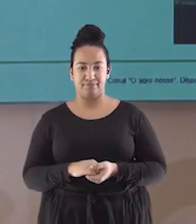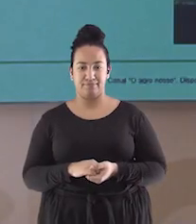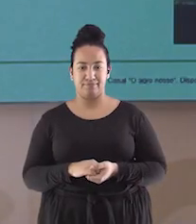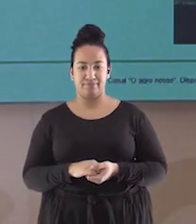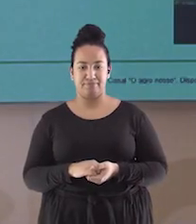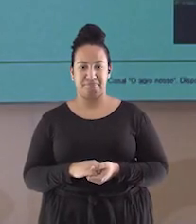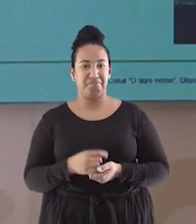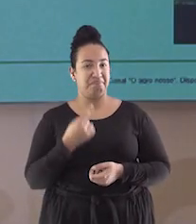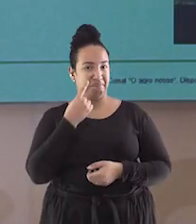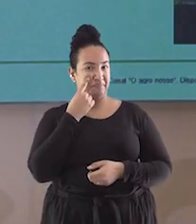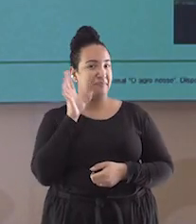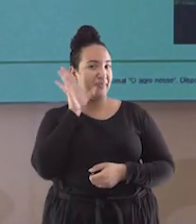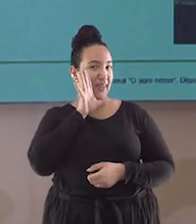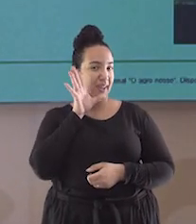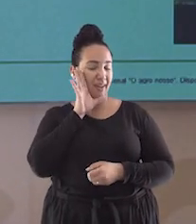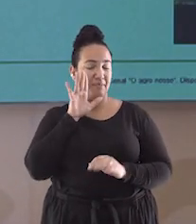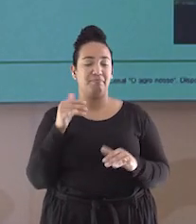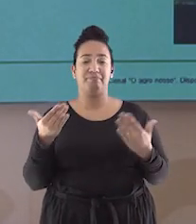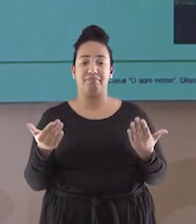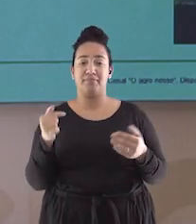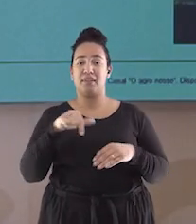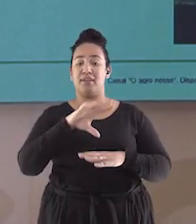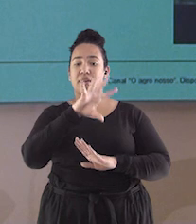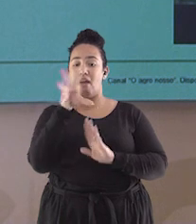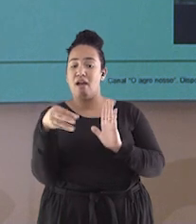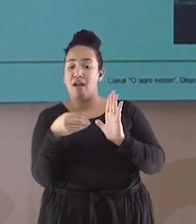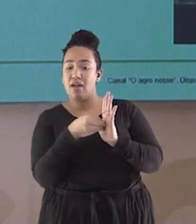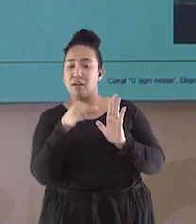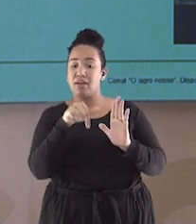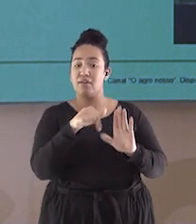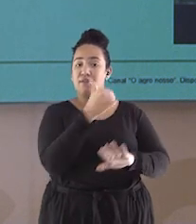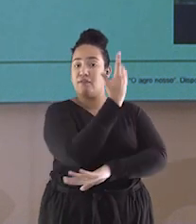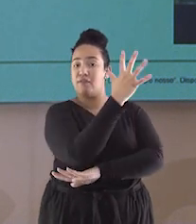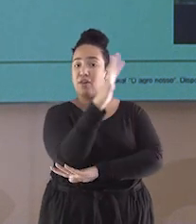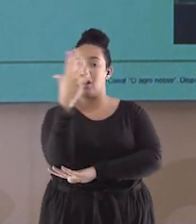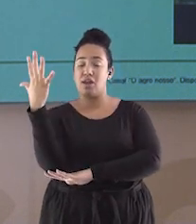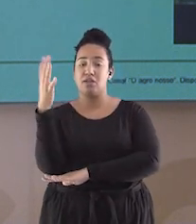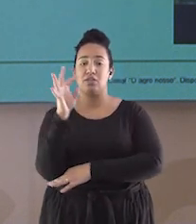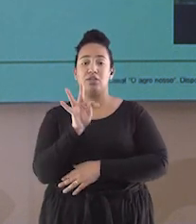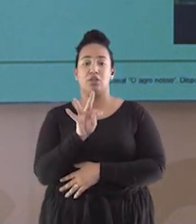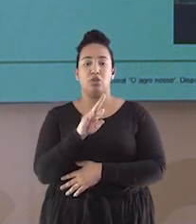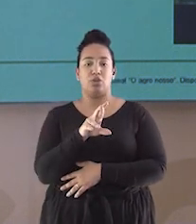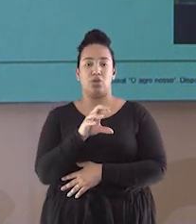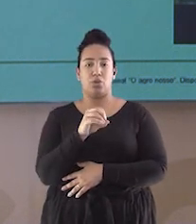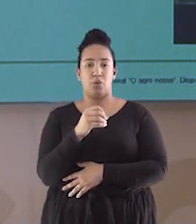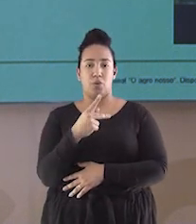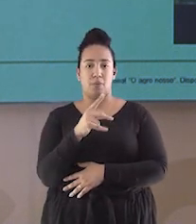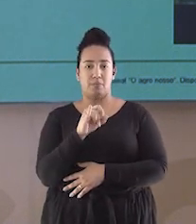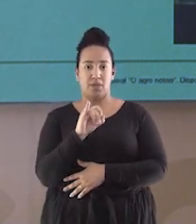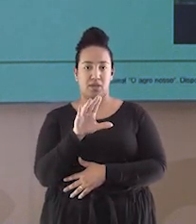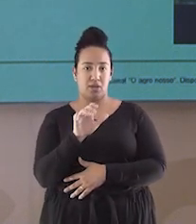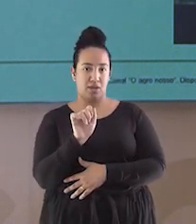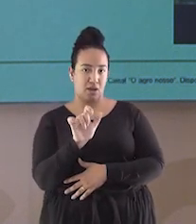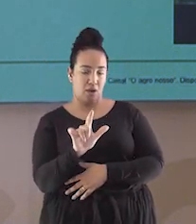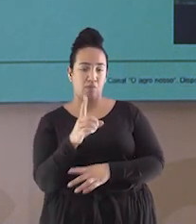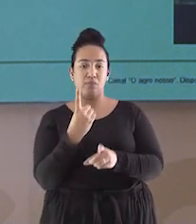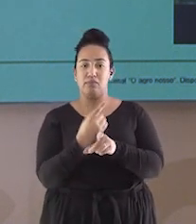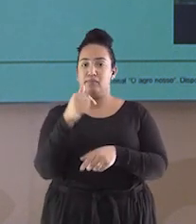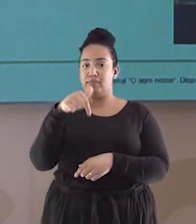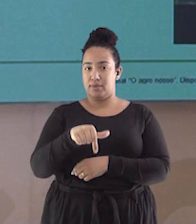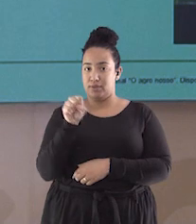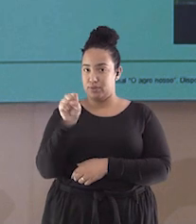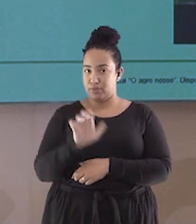Legal, né? A Mata Atlântica é um bioma de floresta tropical encontrado aqui no Sudeste e outras partes do país.